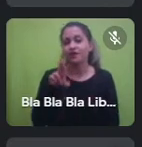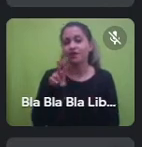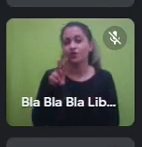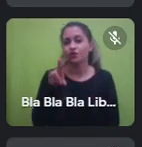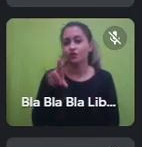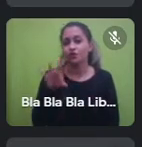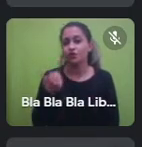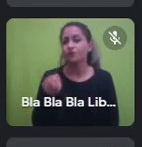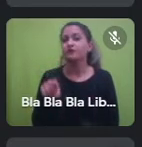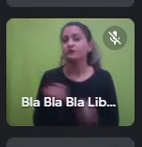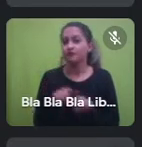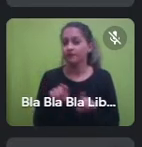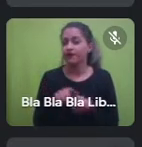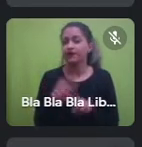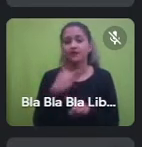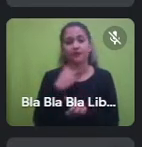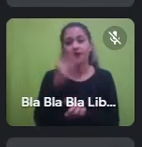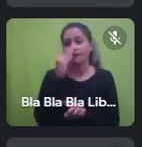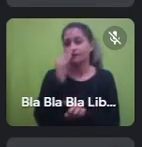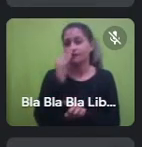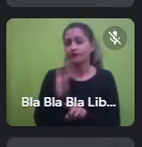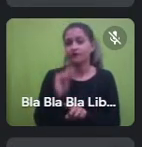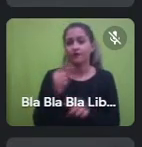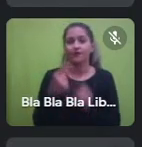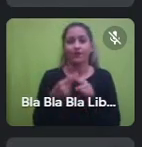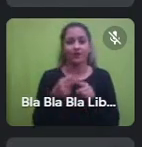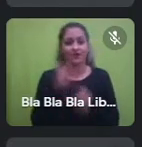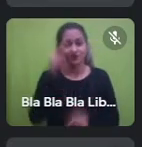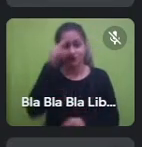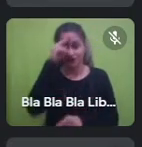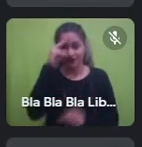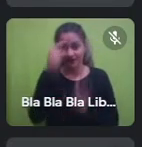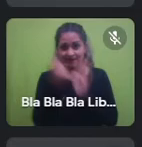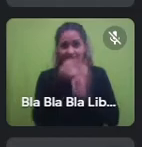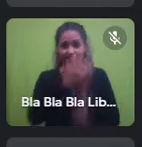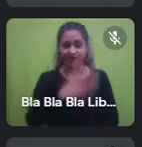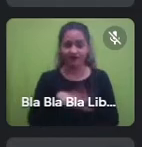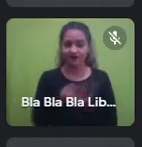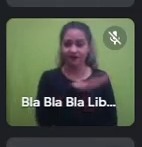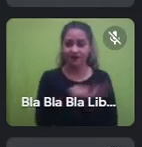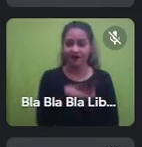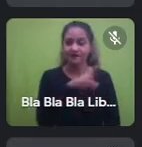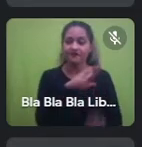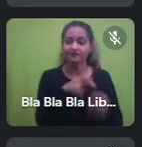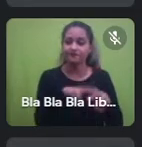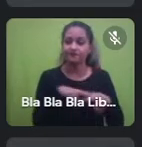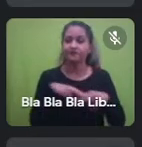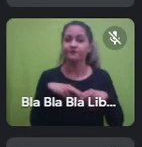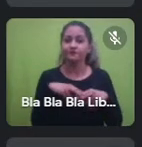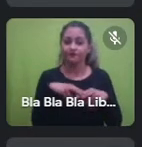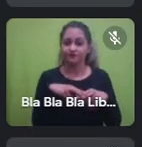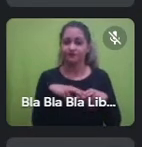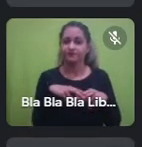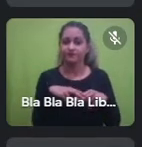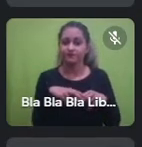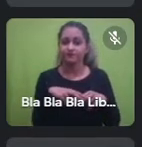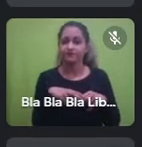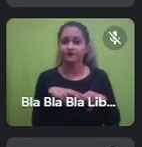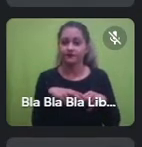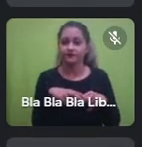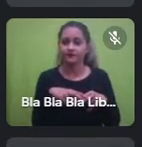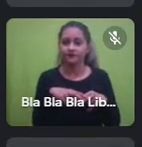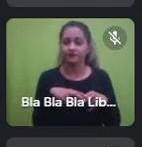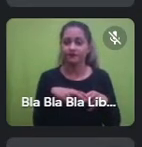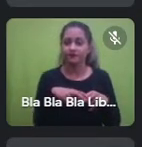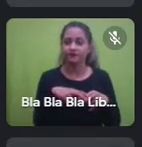ser negligenciado, porque aquela área ali, historicamente, por conta da grande boom do mercúrio nos